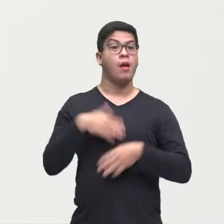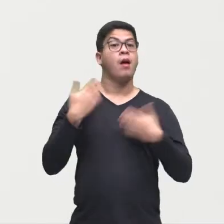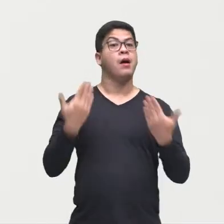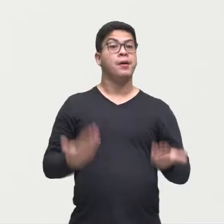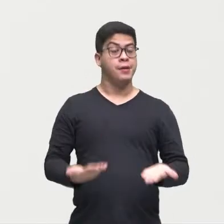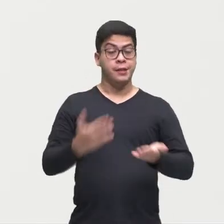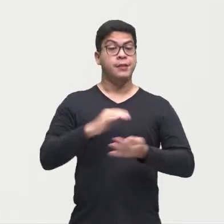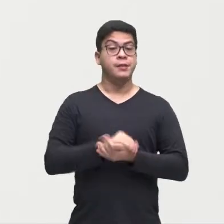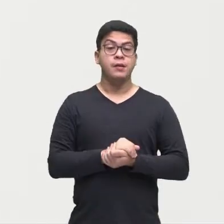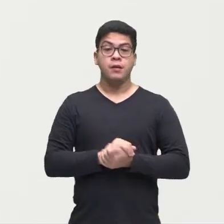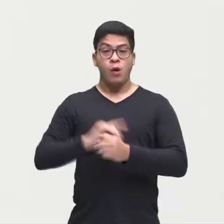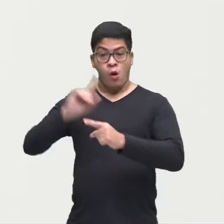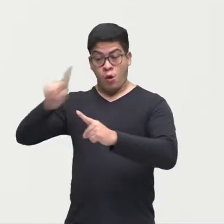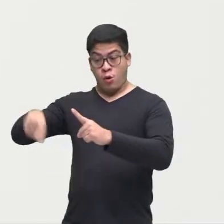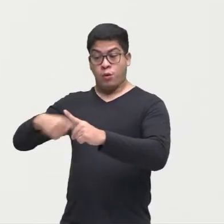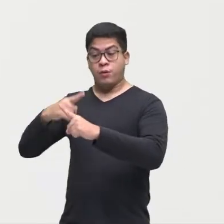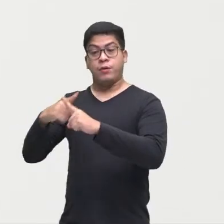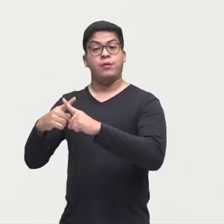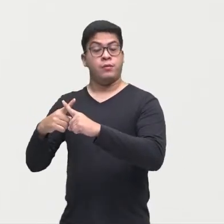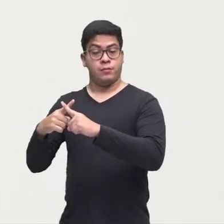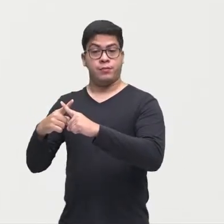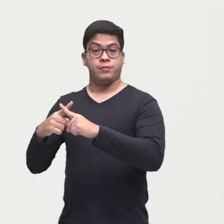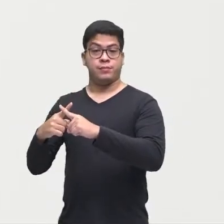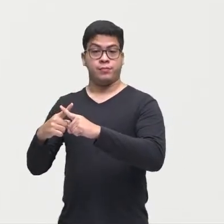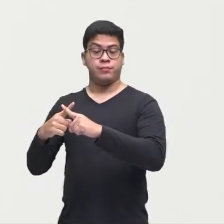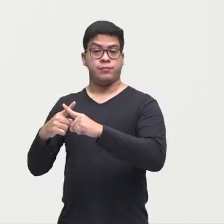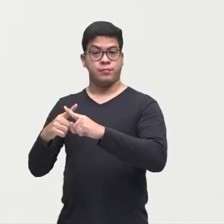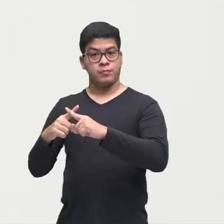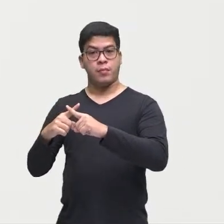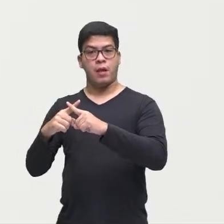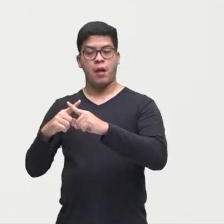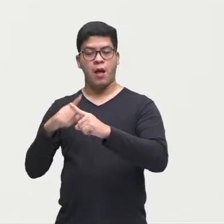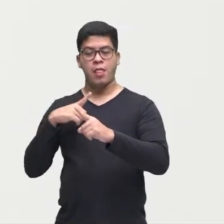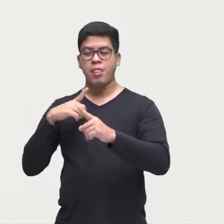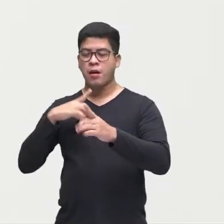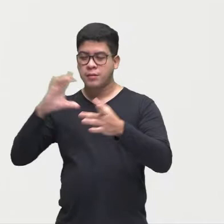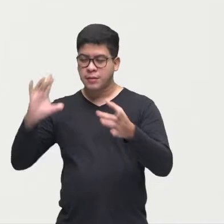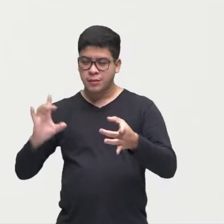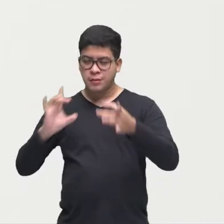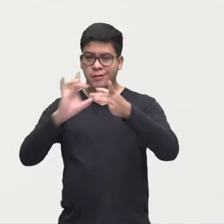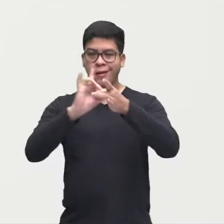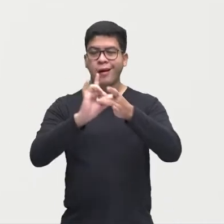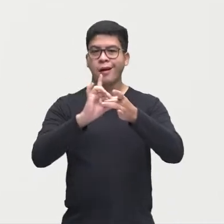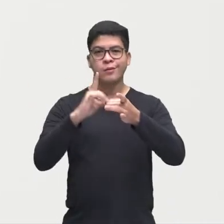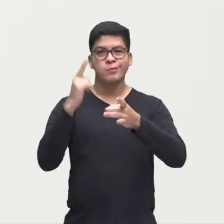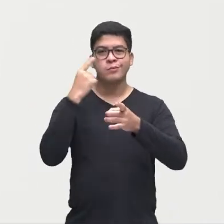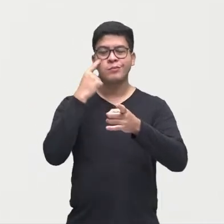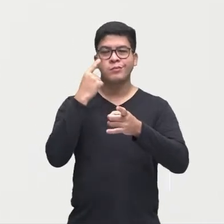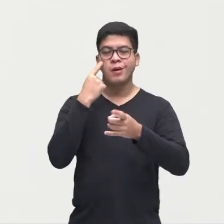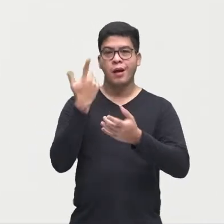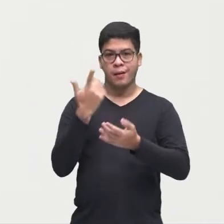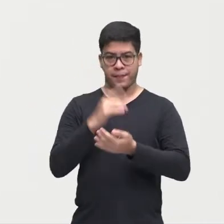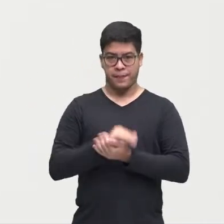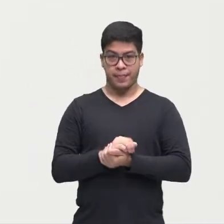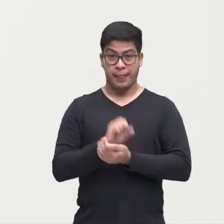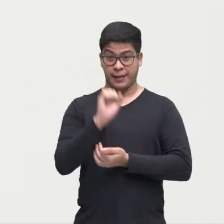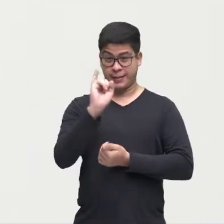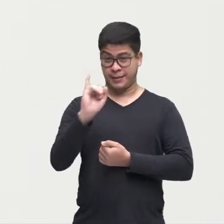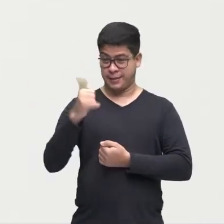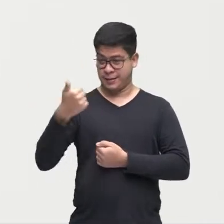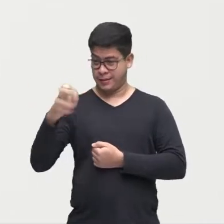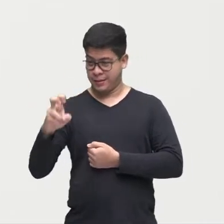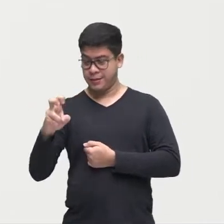e divisores de um número estão relacionados entre si da seguinte forma. Vejam, se 15